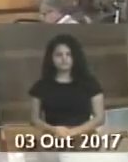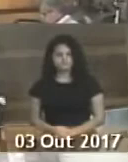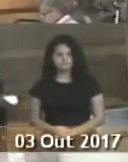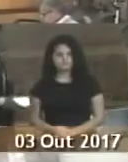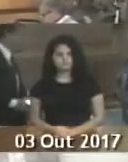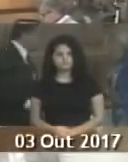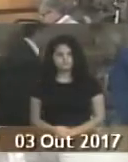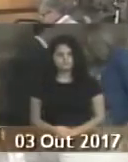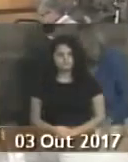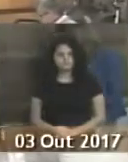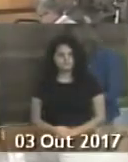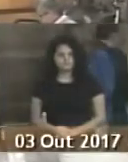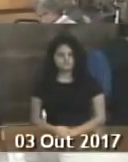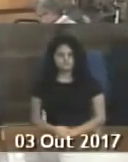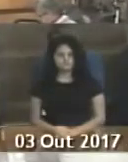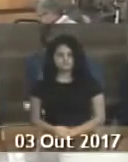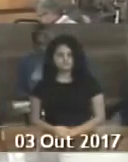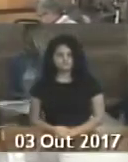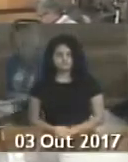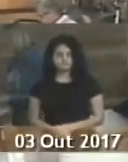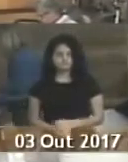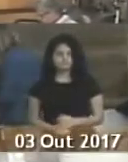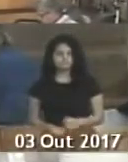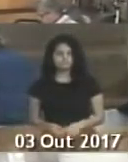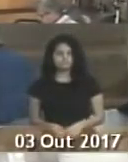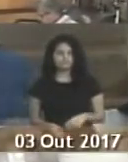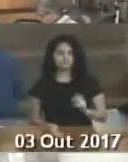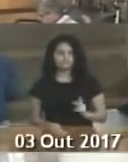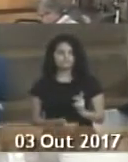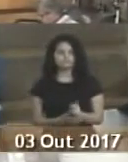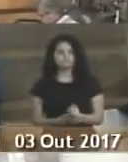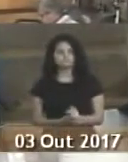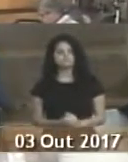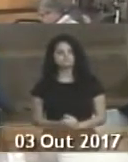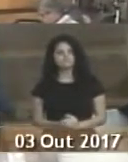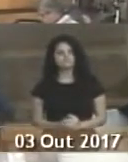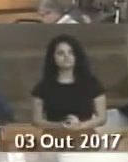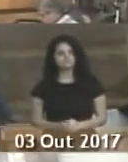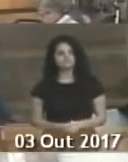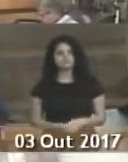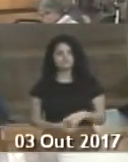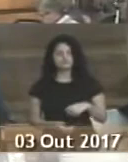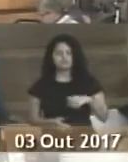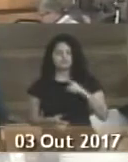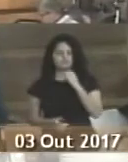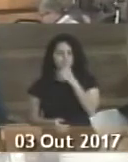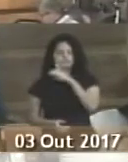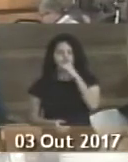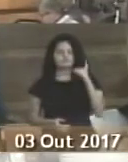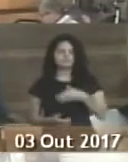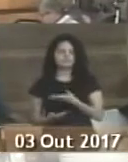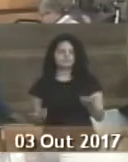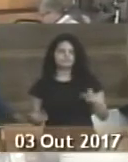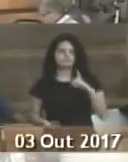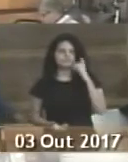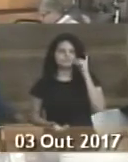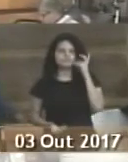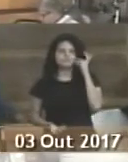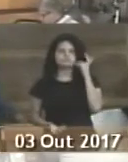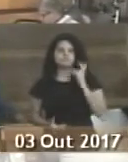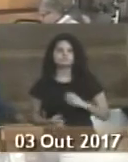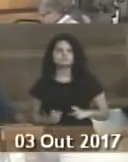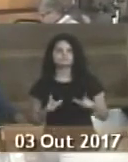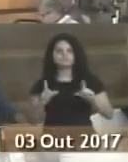Obrigado, presidente. Mais uma vez, bom dia a todos, plenária, novos vereadores, imprensa, quem assiste